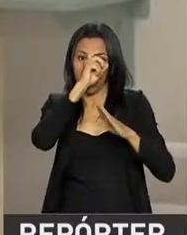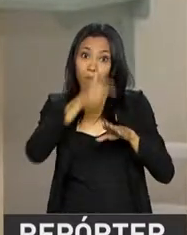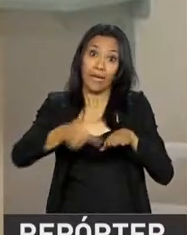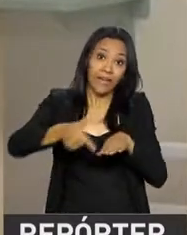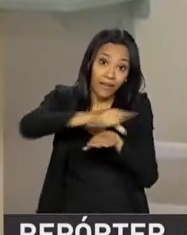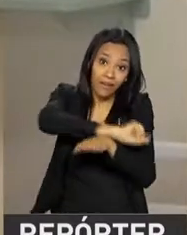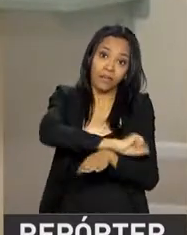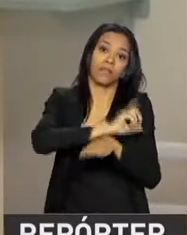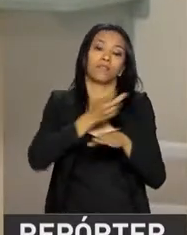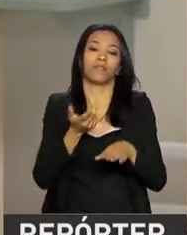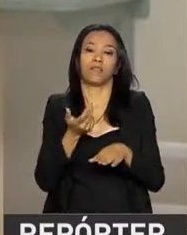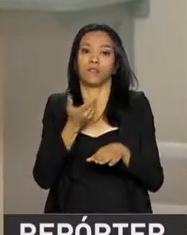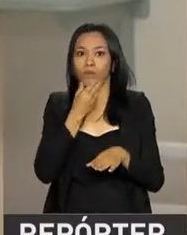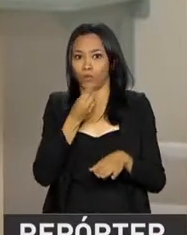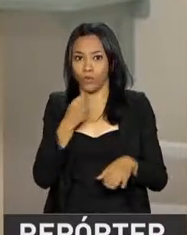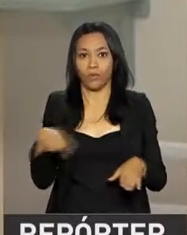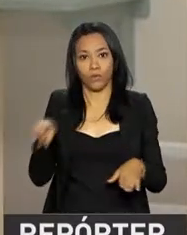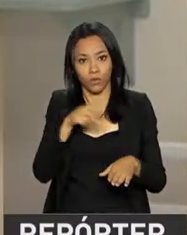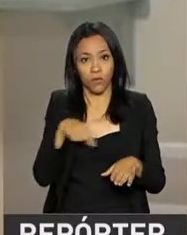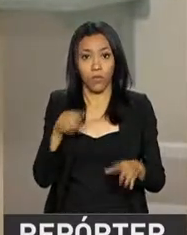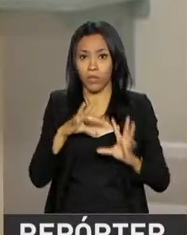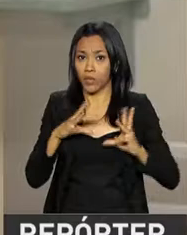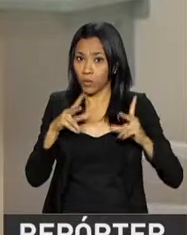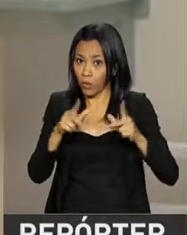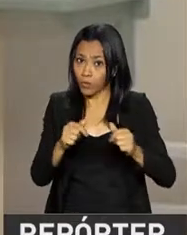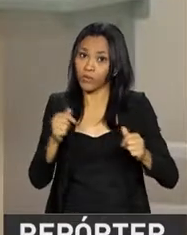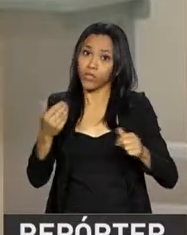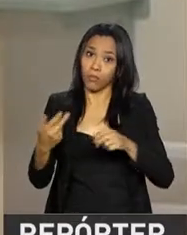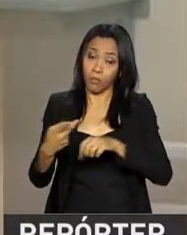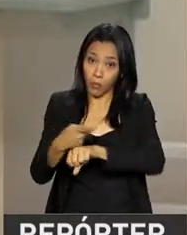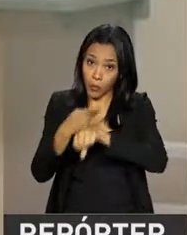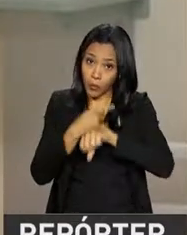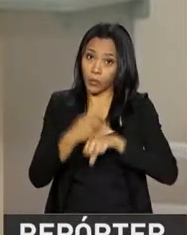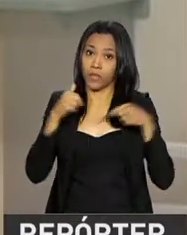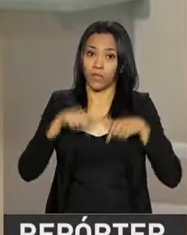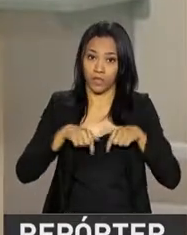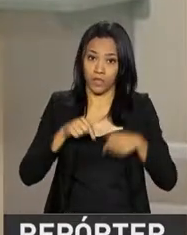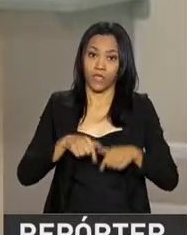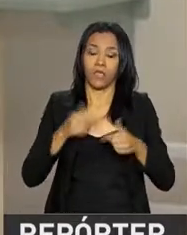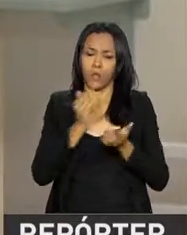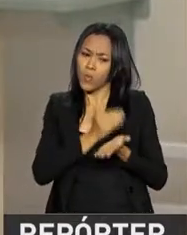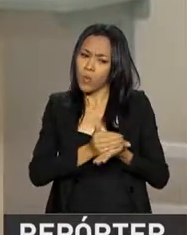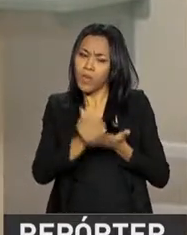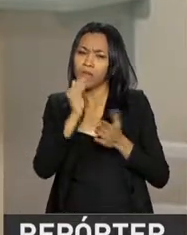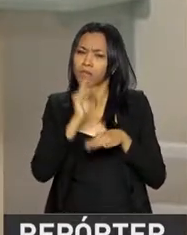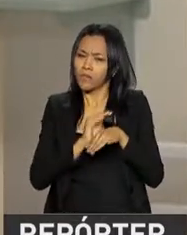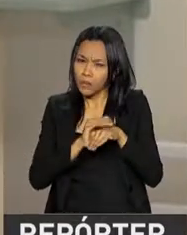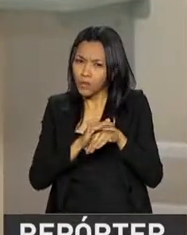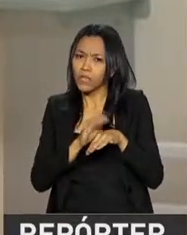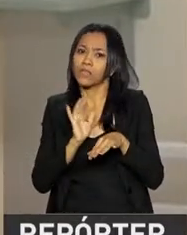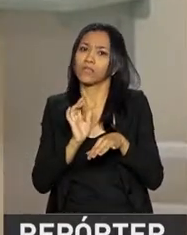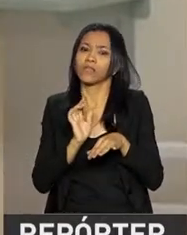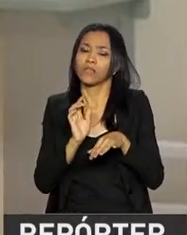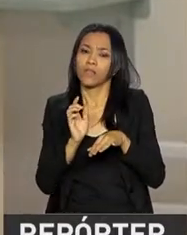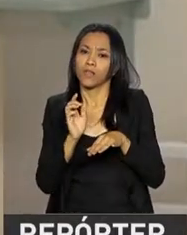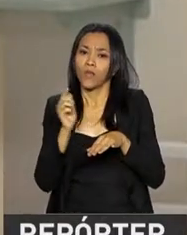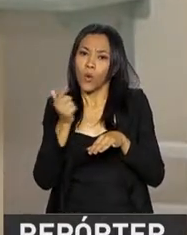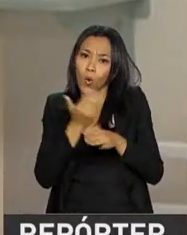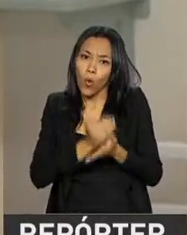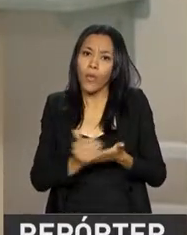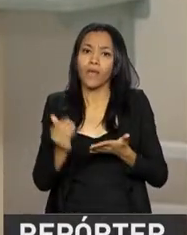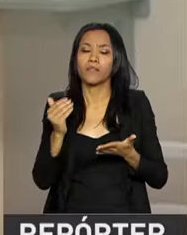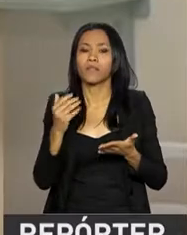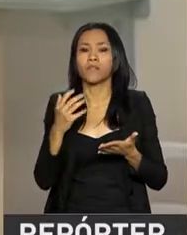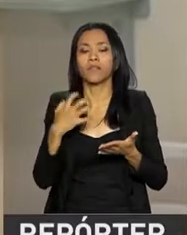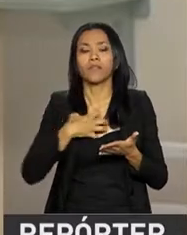que todos esses pacientes tratados por nós, no início de seu tratamento, na descoberta de sua doença, comece sem dor. Isso é